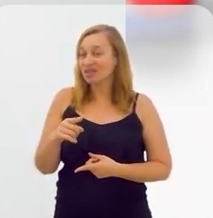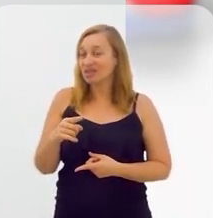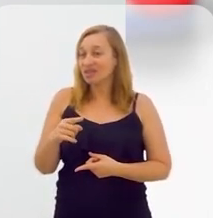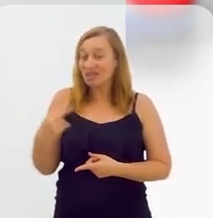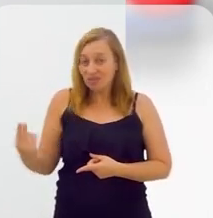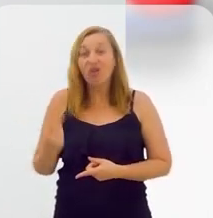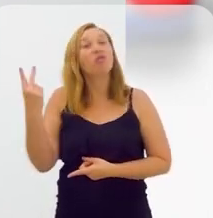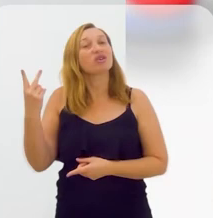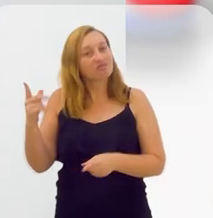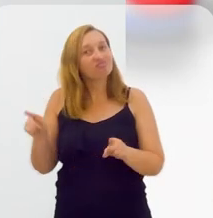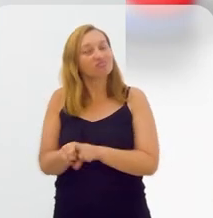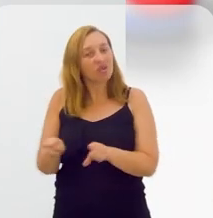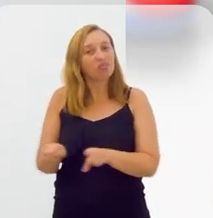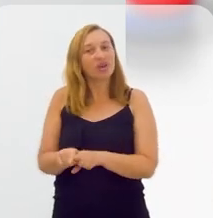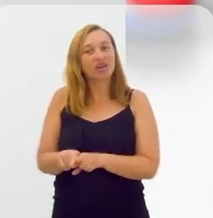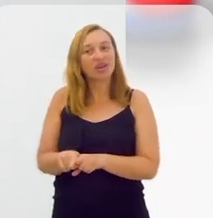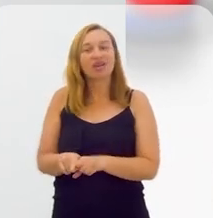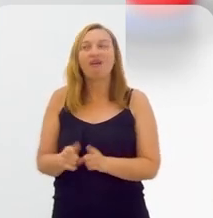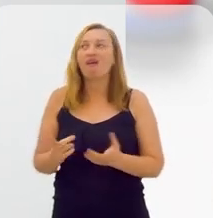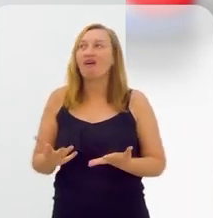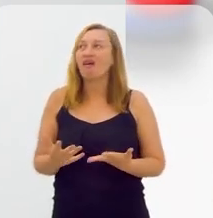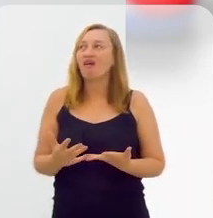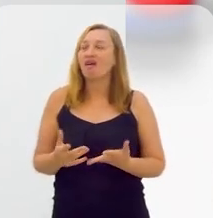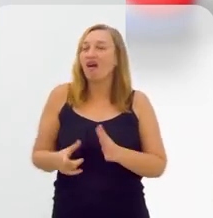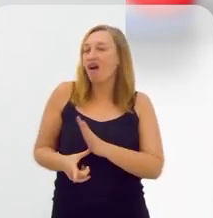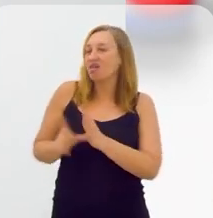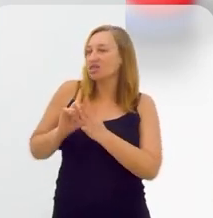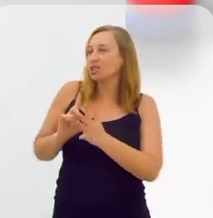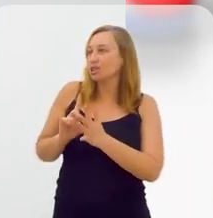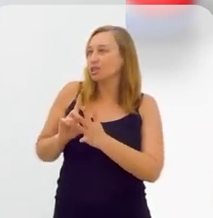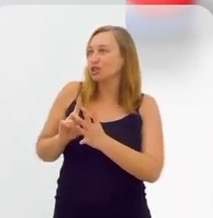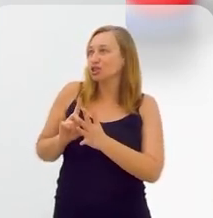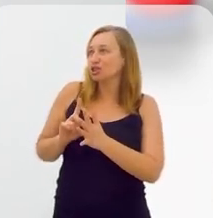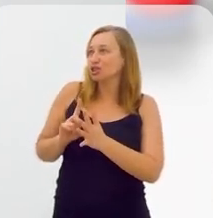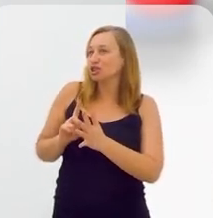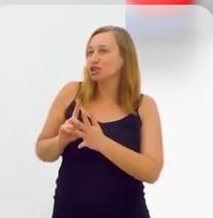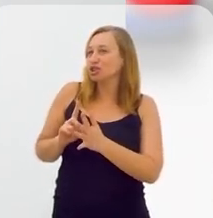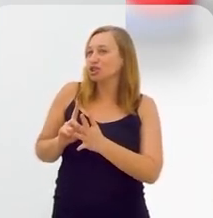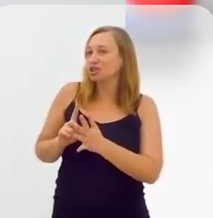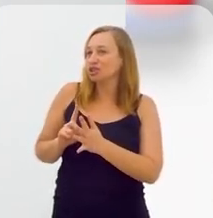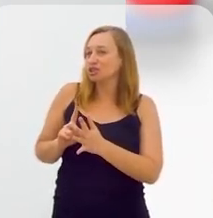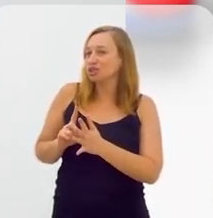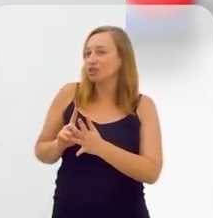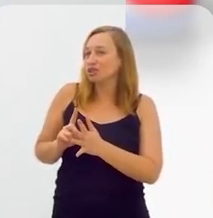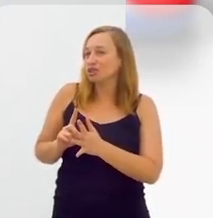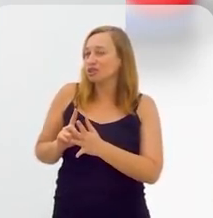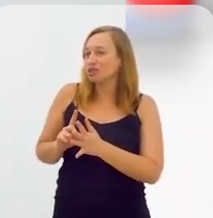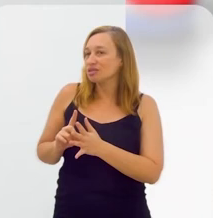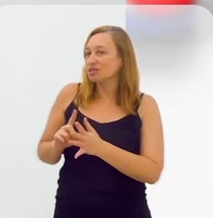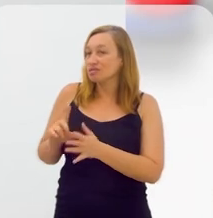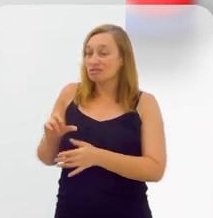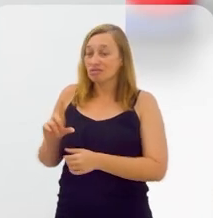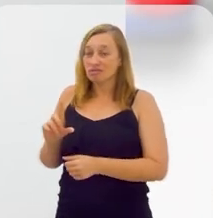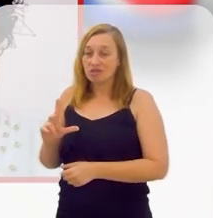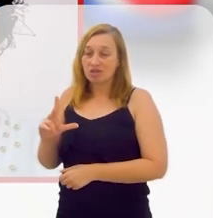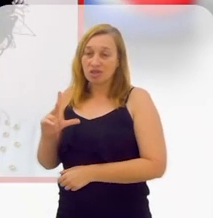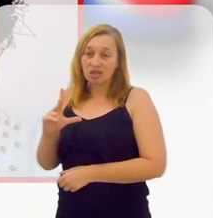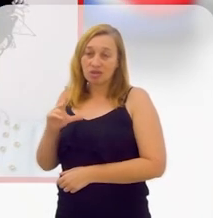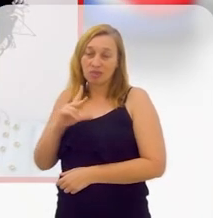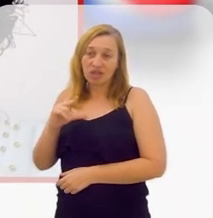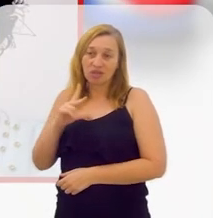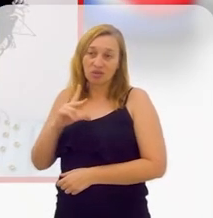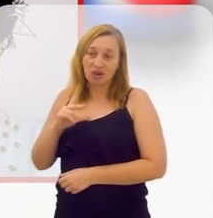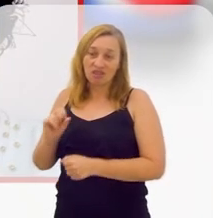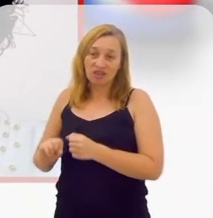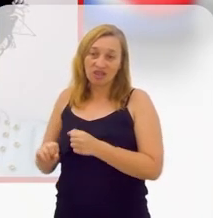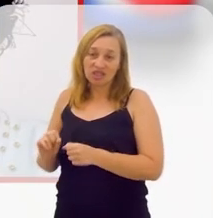também, né? Como quem antes fazia isso de forma individual e